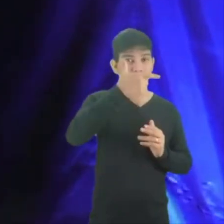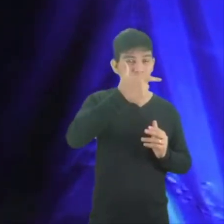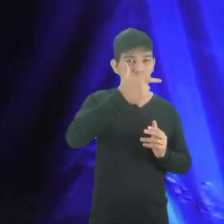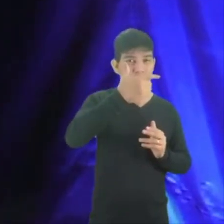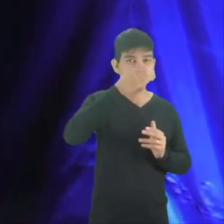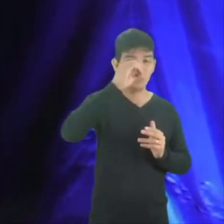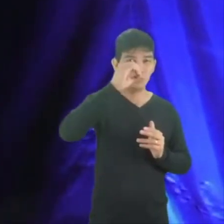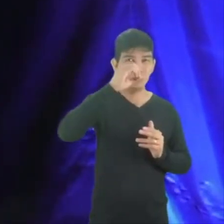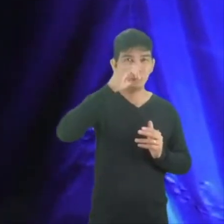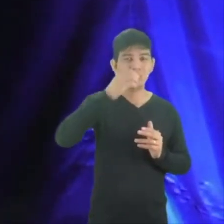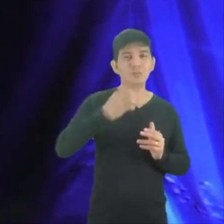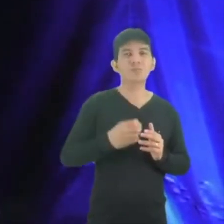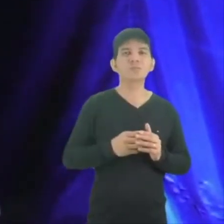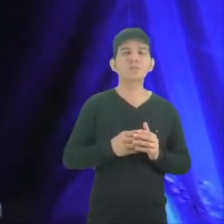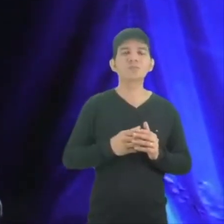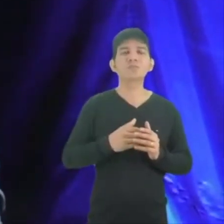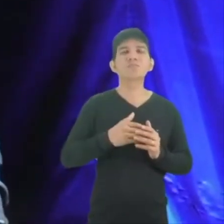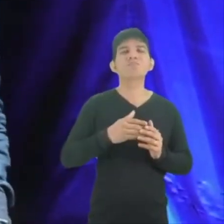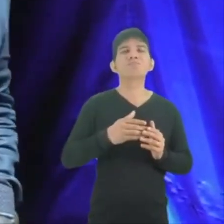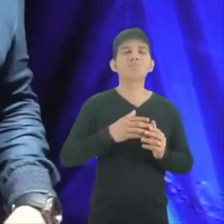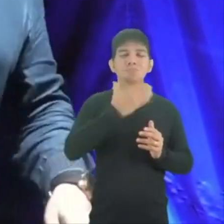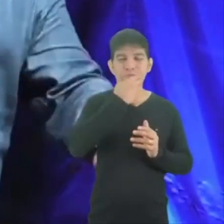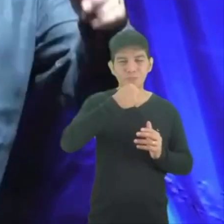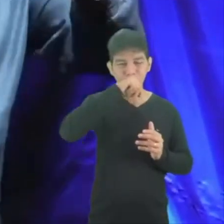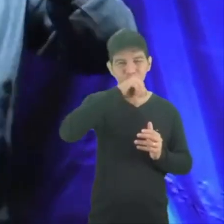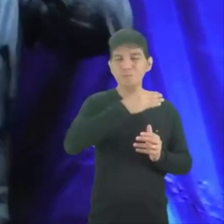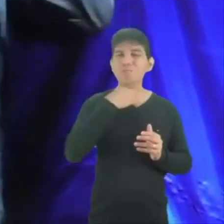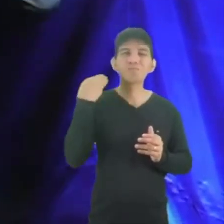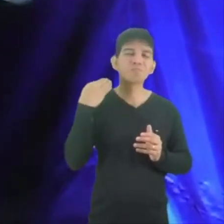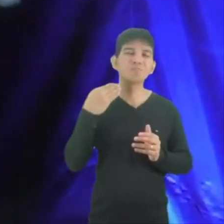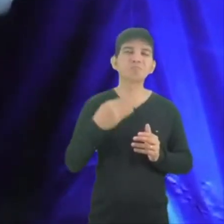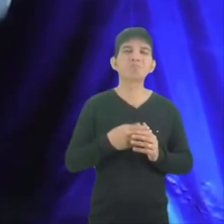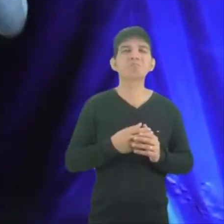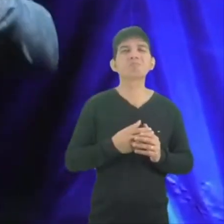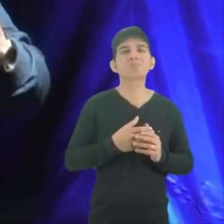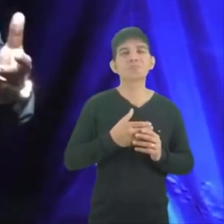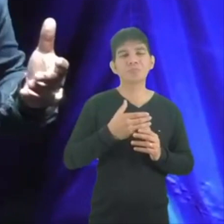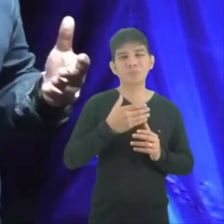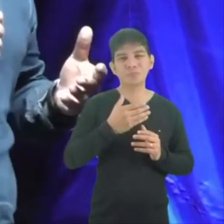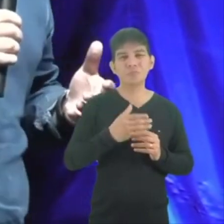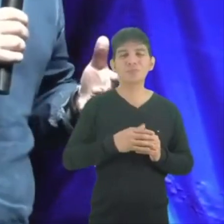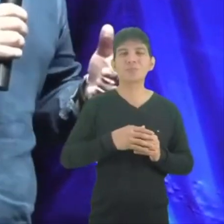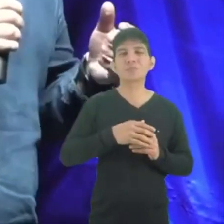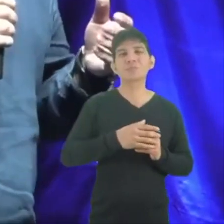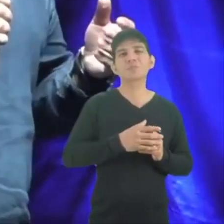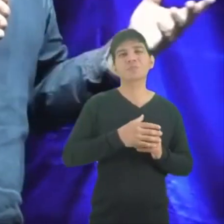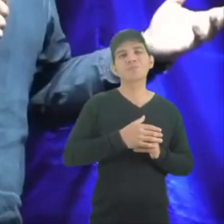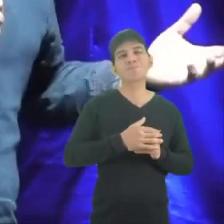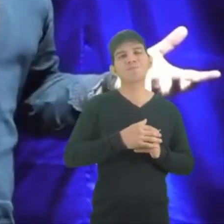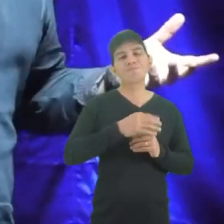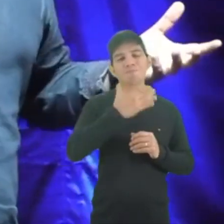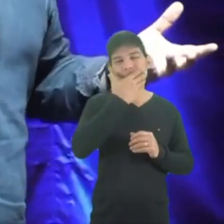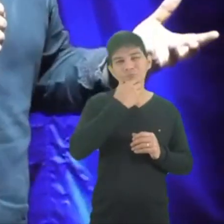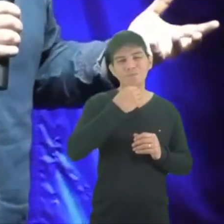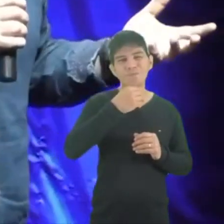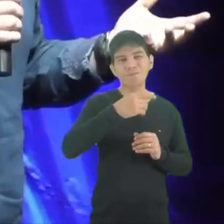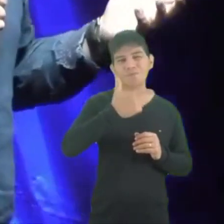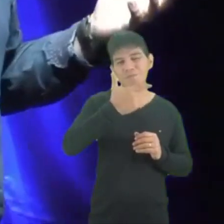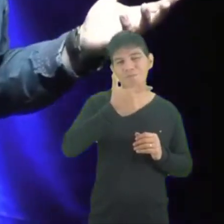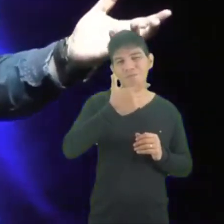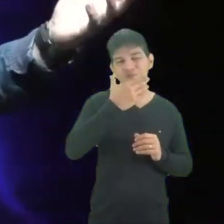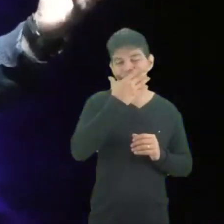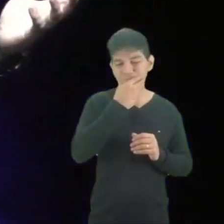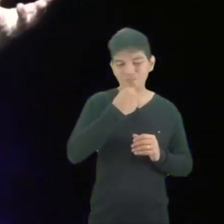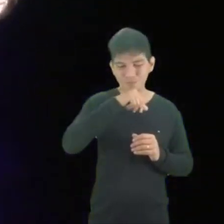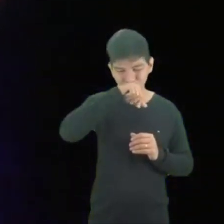para o Covid. Em 2021, ele perdeu a mãe dele para a Covid. E eu fico imaginando como é que